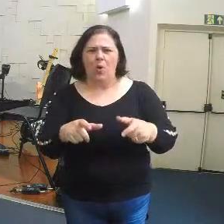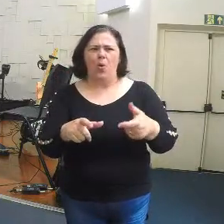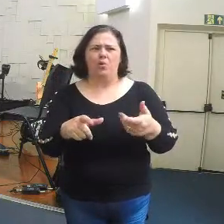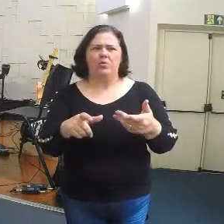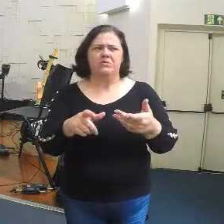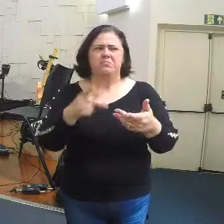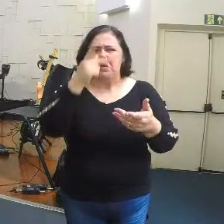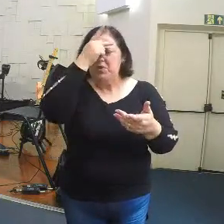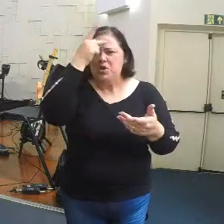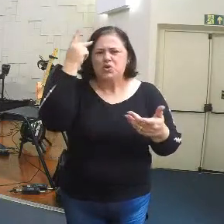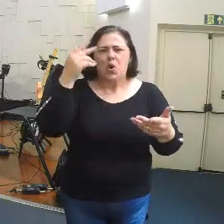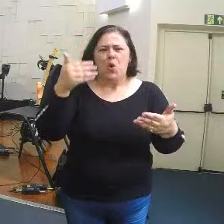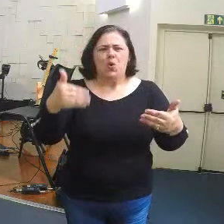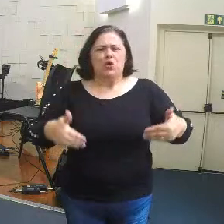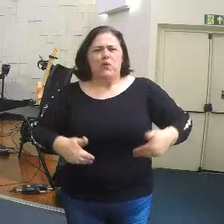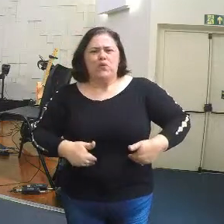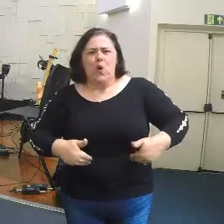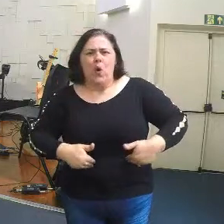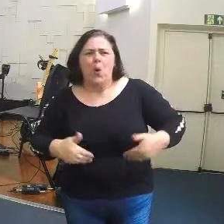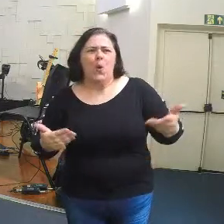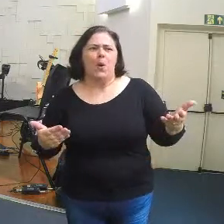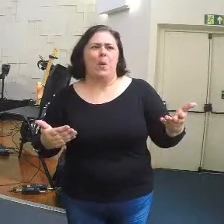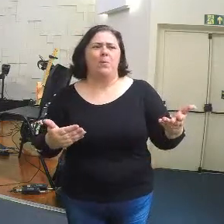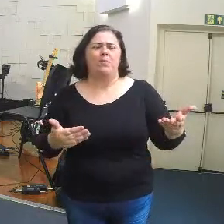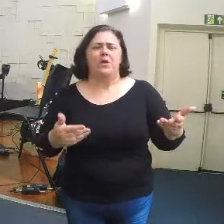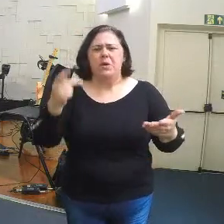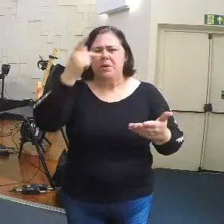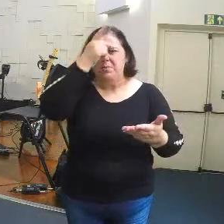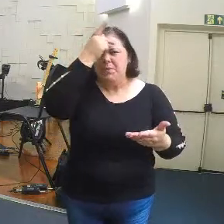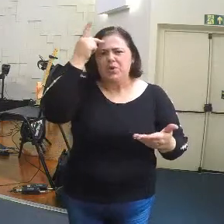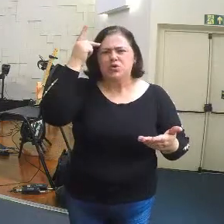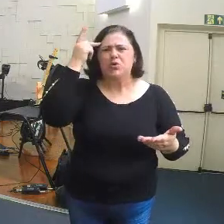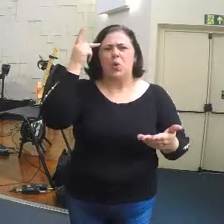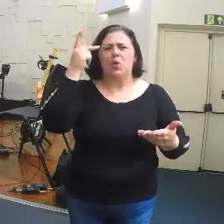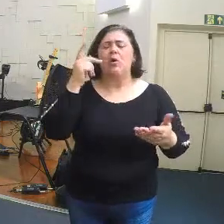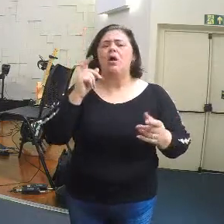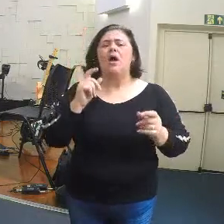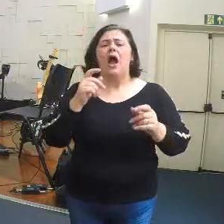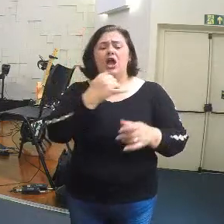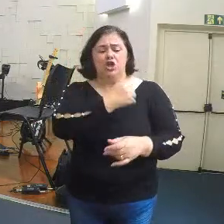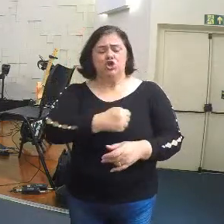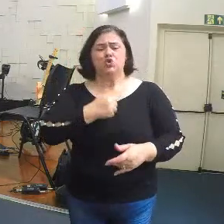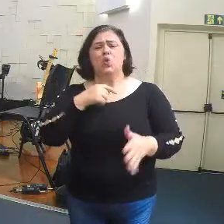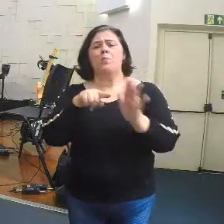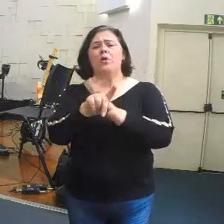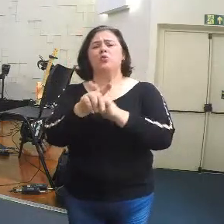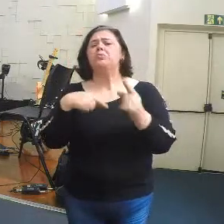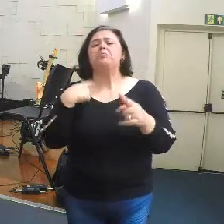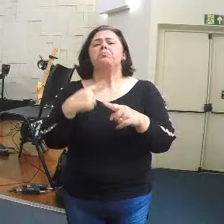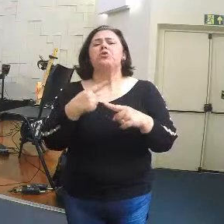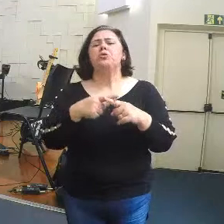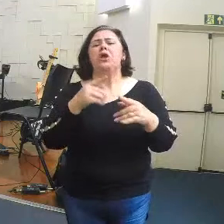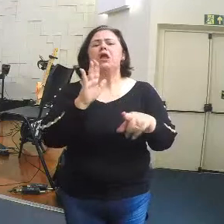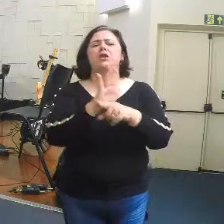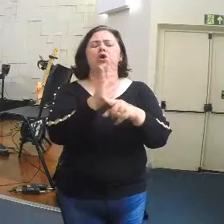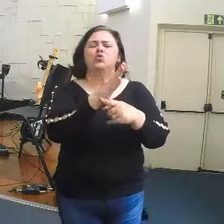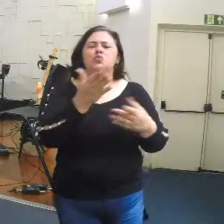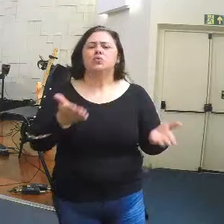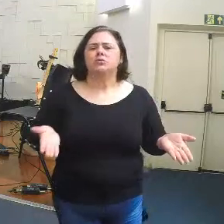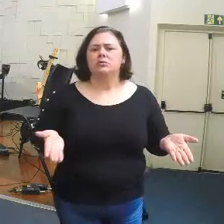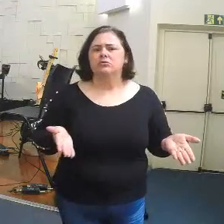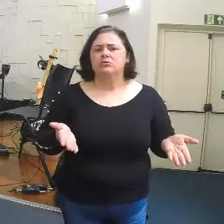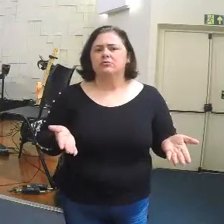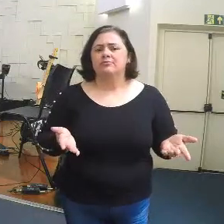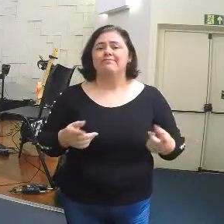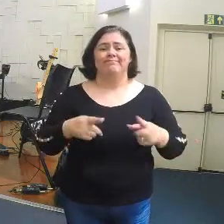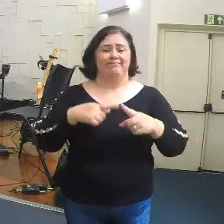vocês. Quando vocês fazem isso, o que é que motiva vocês a fazer isso? O que é que sustenta essa prática de vocês? É o